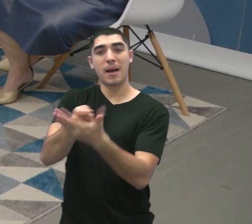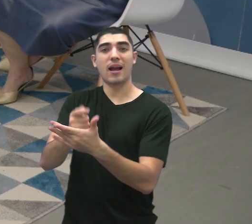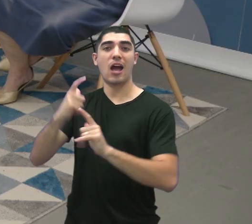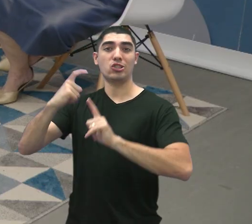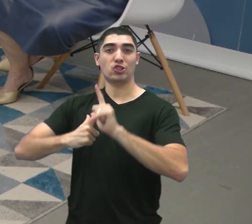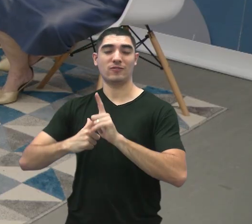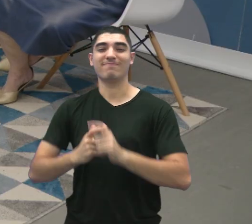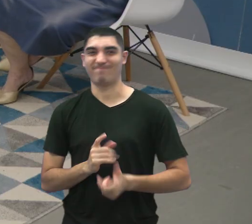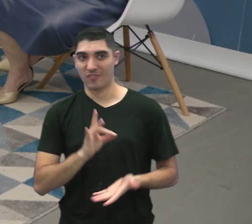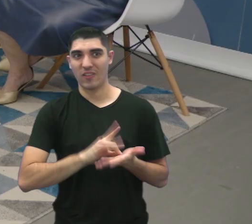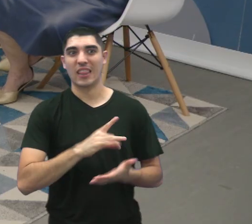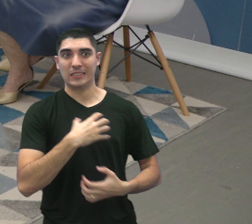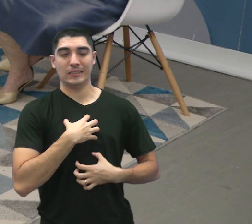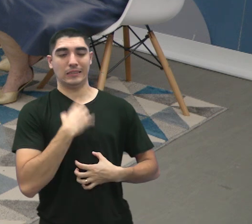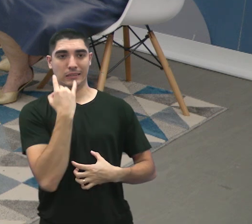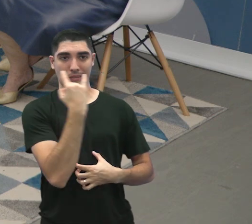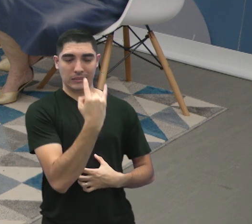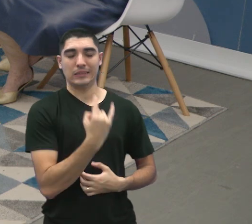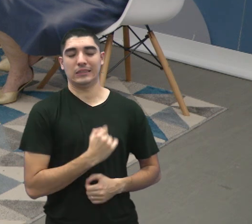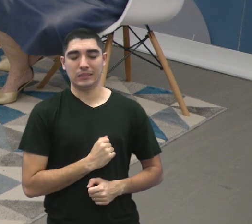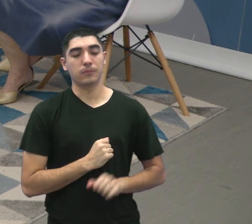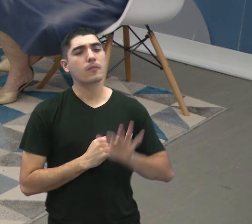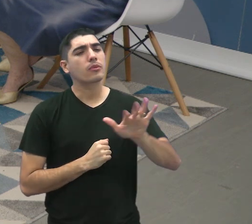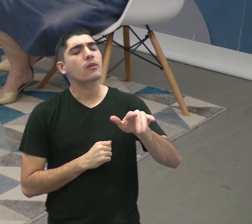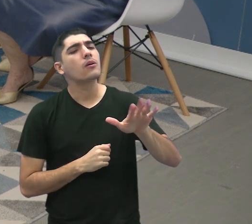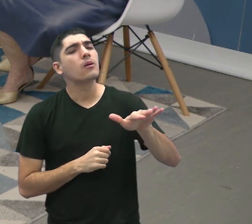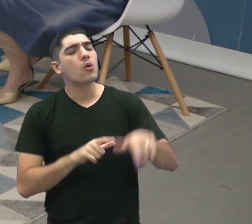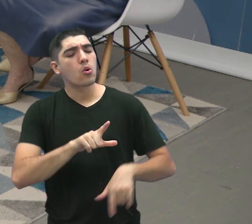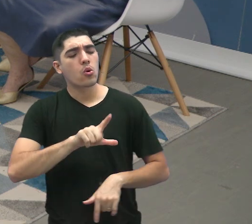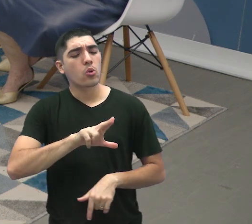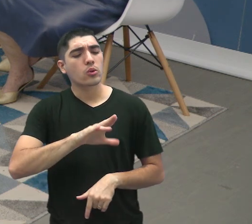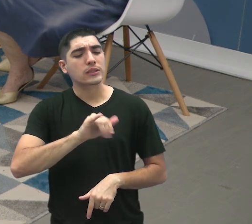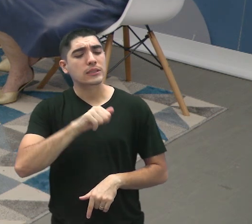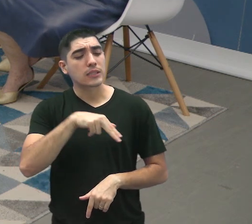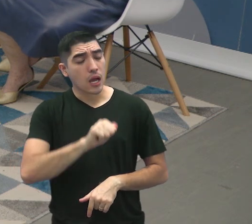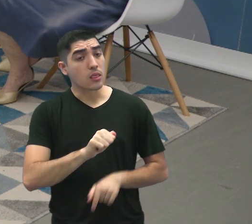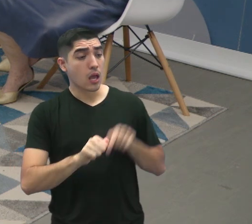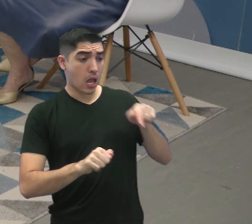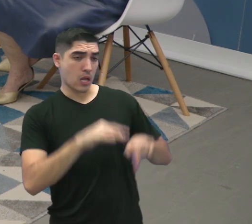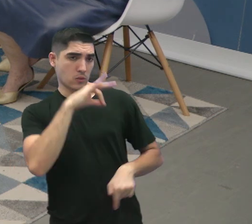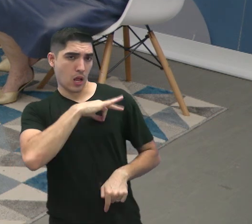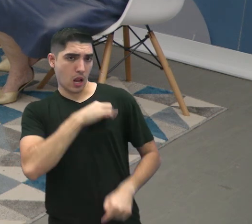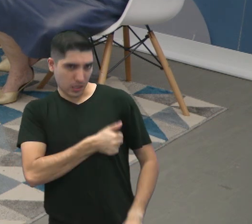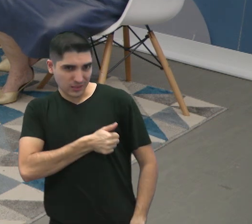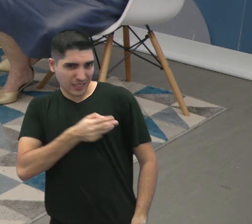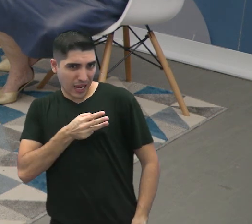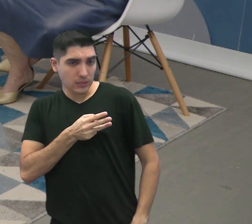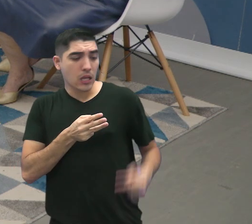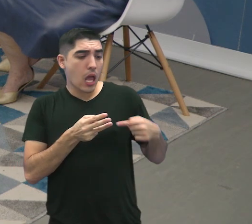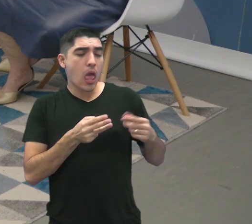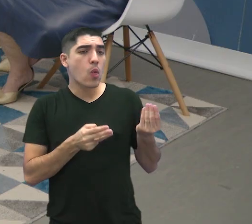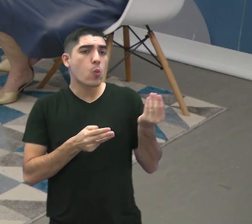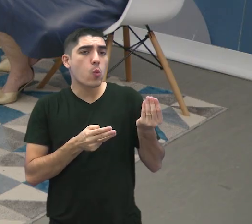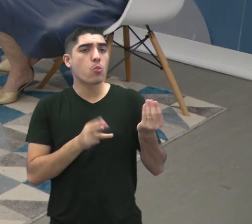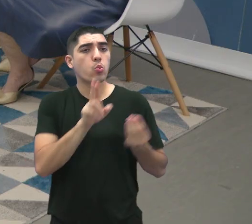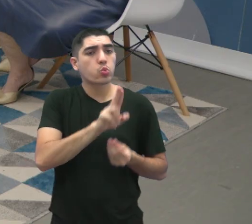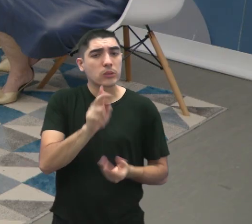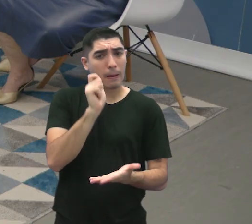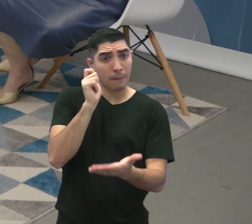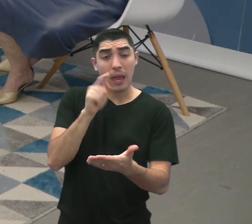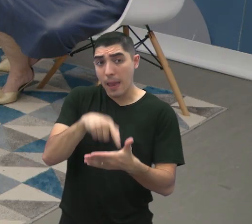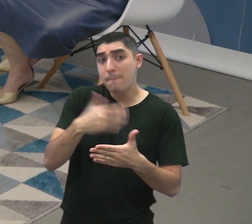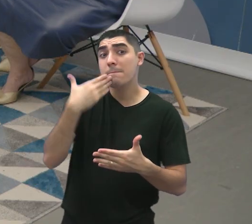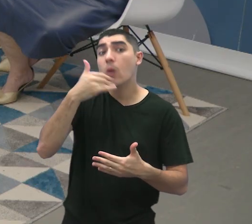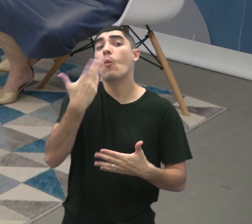gente sabe disso. Luciana, qual é a melhor forma, né, de usar o 13º salário? Pagar dívidas,